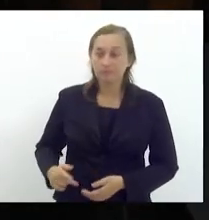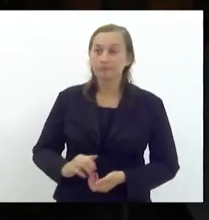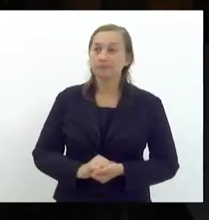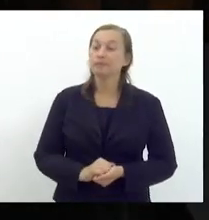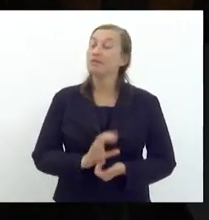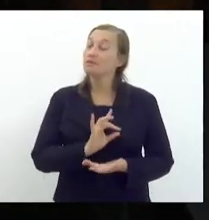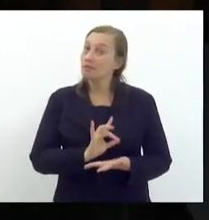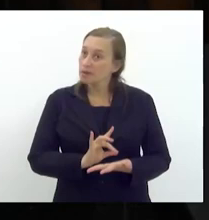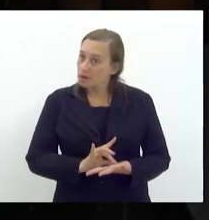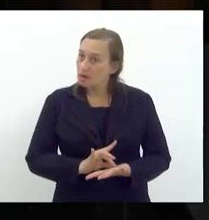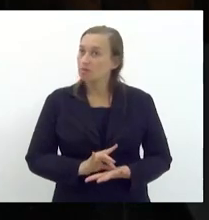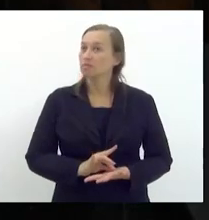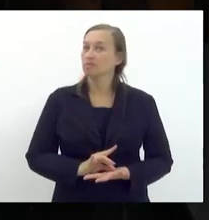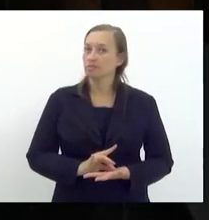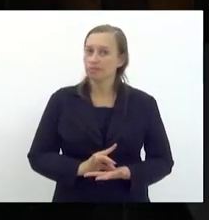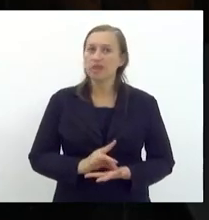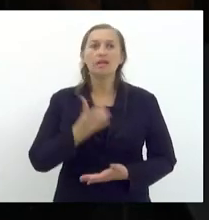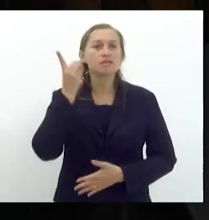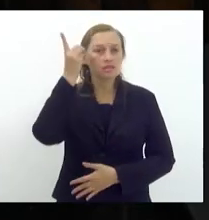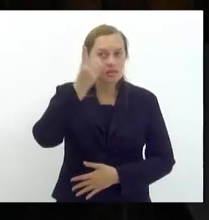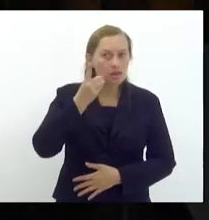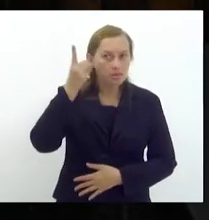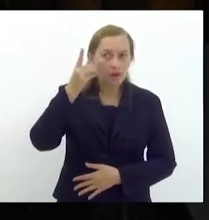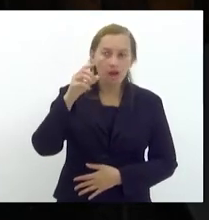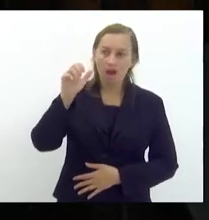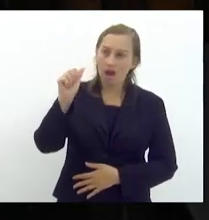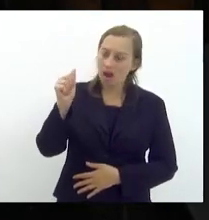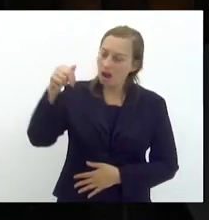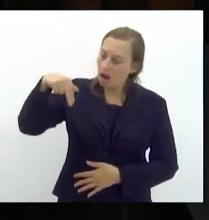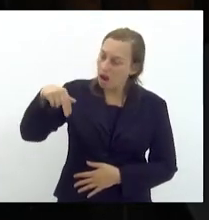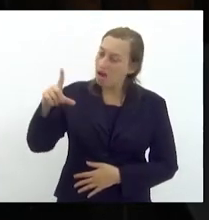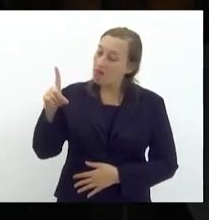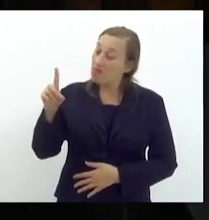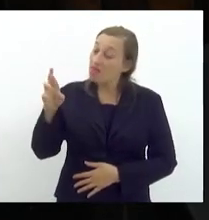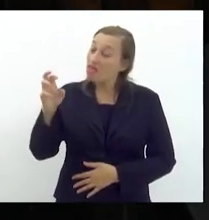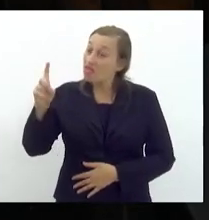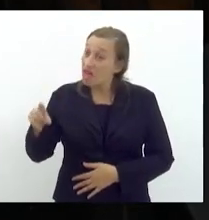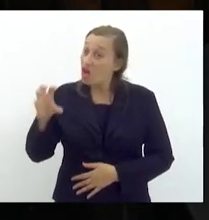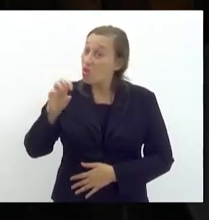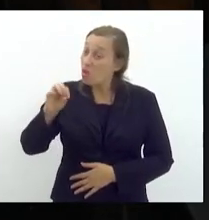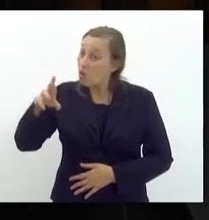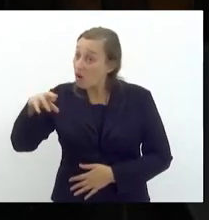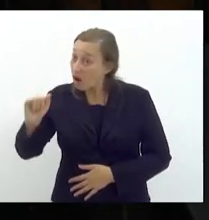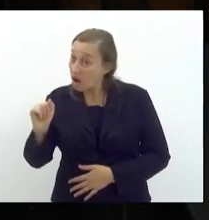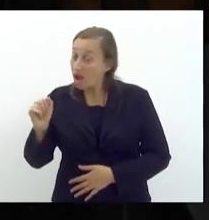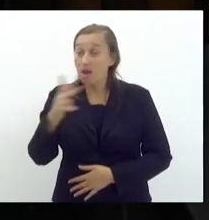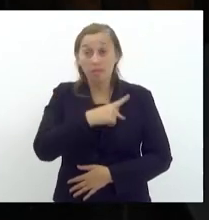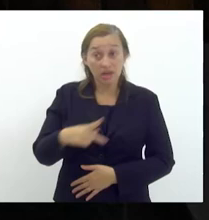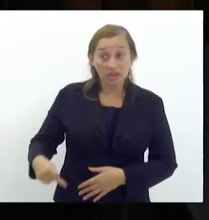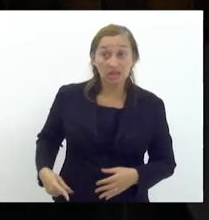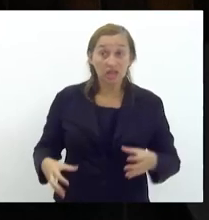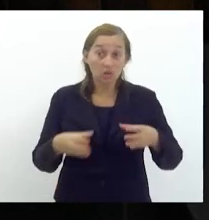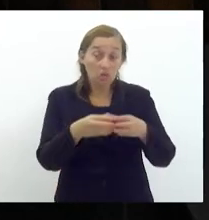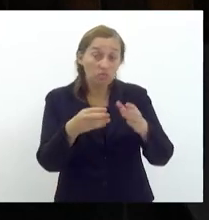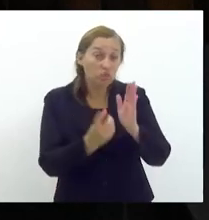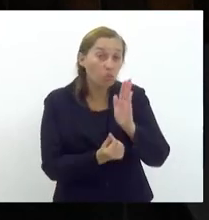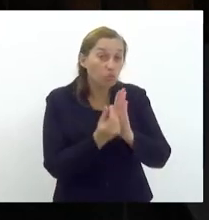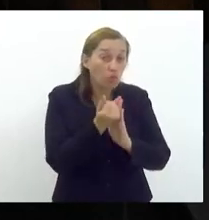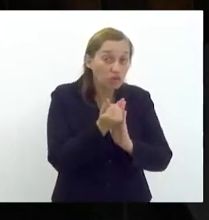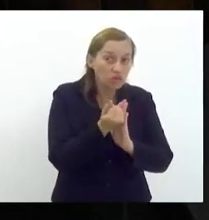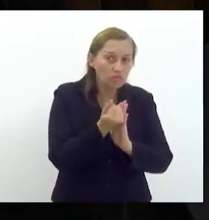realmente Deputado André Correia presidente da Comissão de orçamento